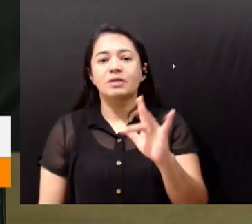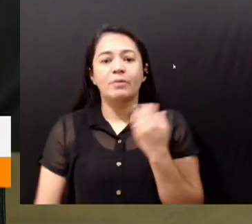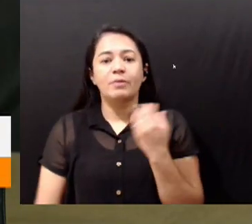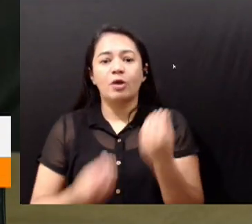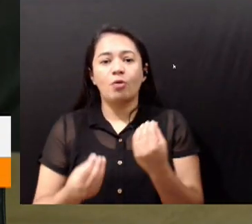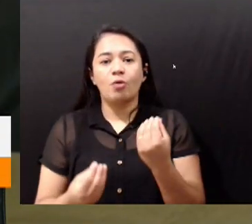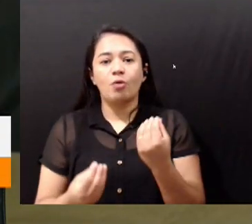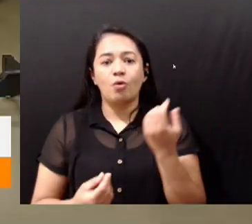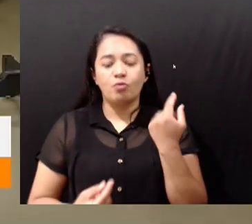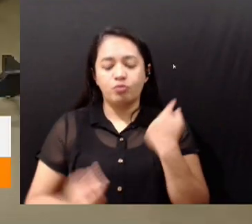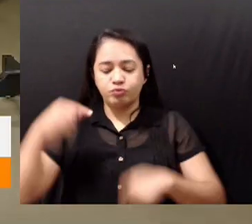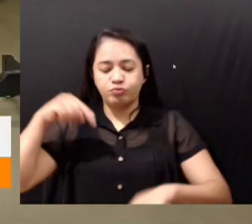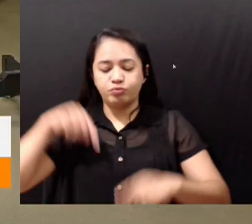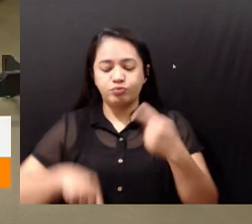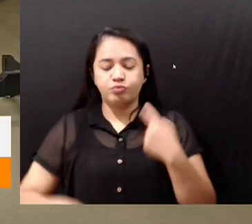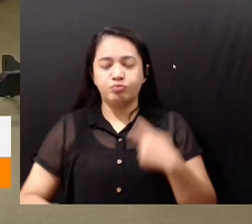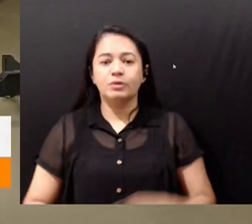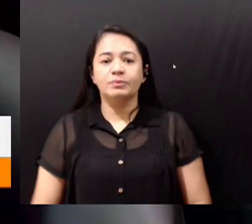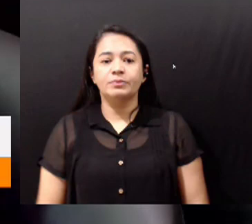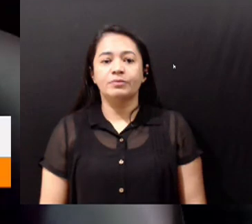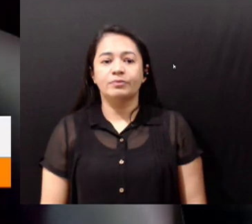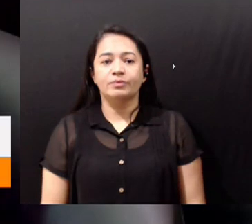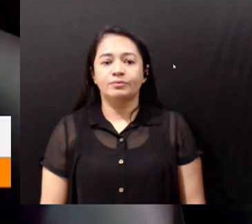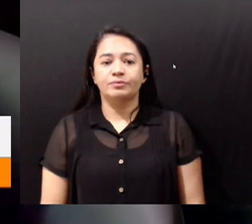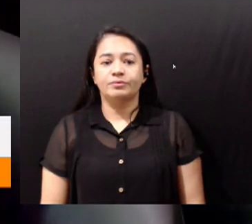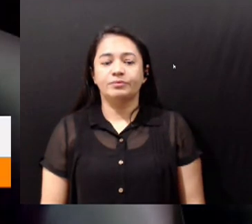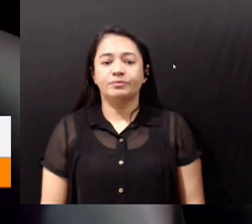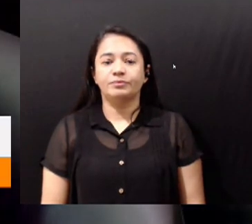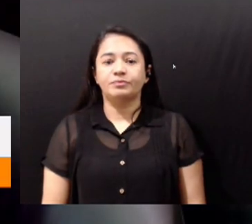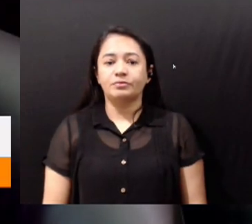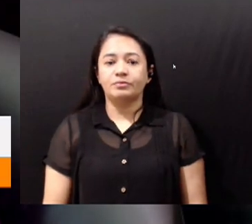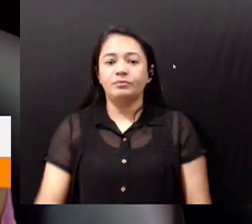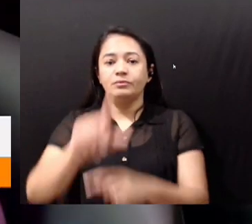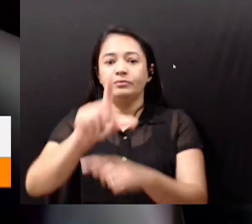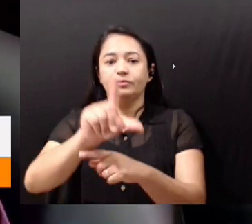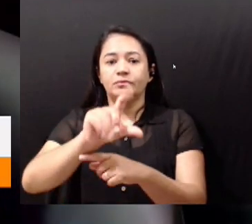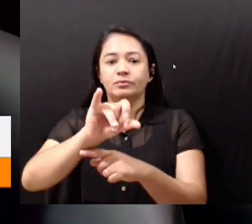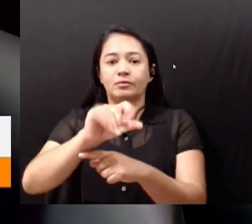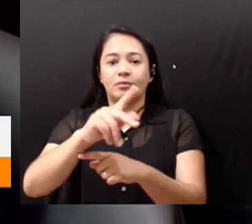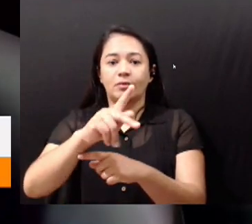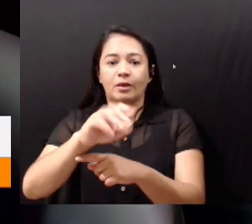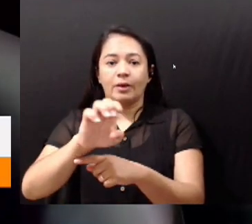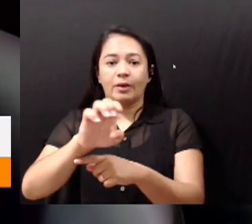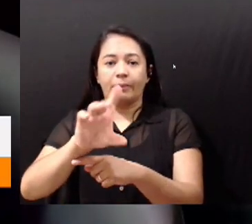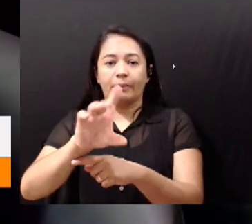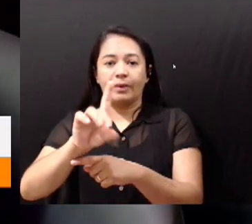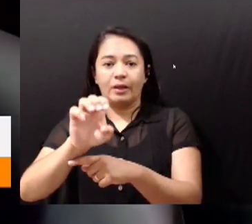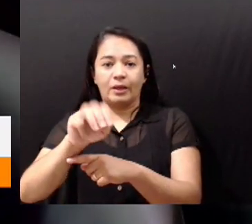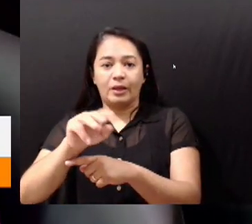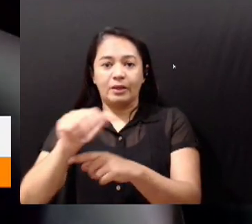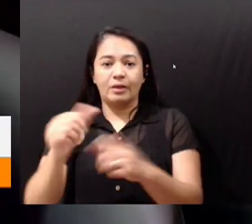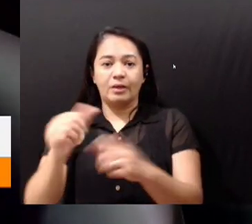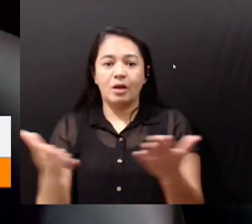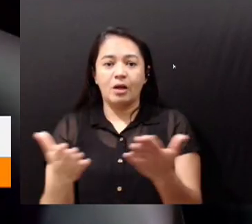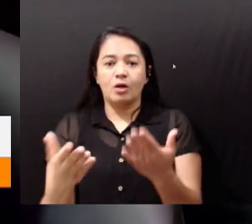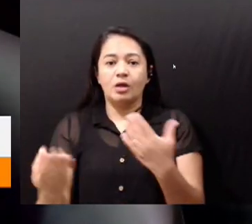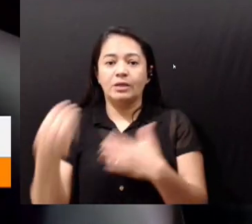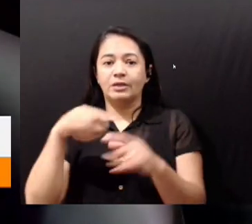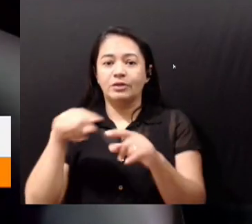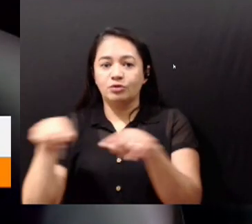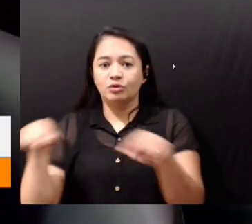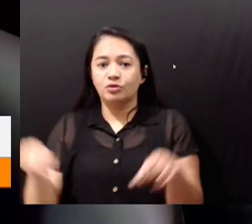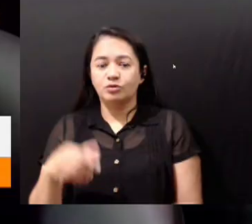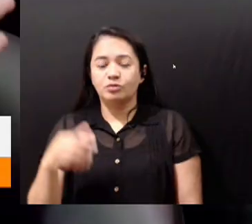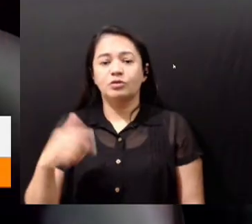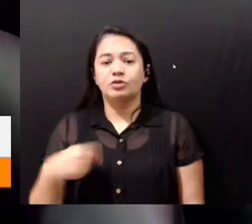sistema. Sim, o lipedema está bem alta, né? Aí na mídia, e também no consultório a gente recebe vários pacientes com